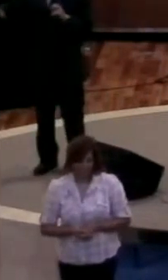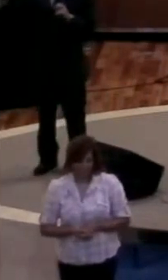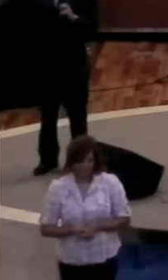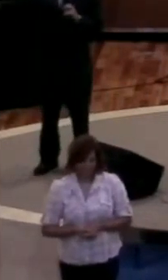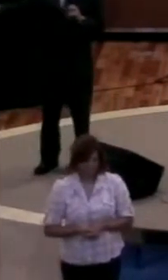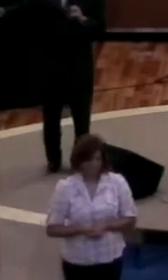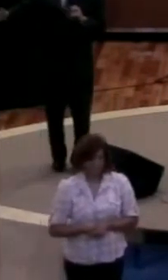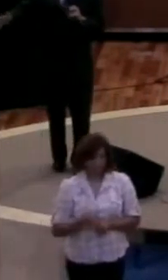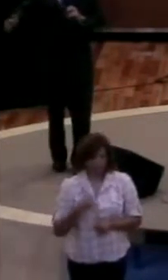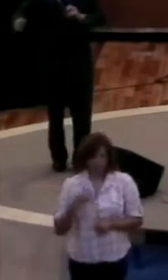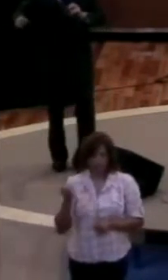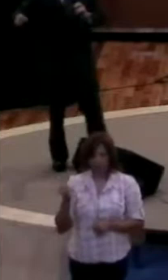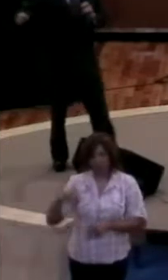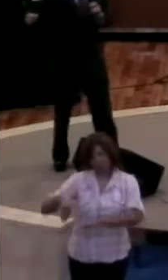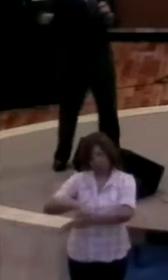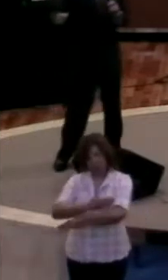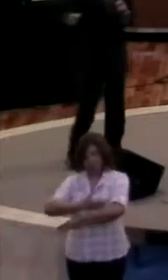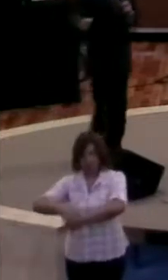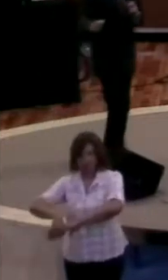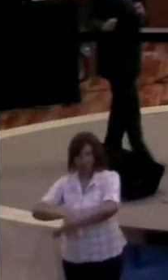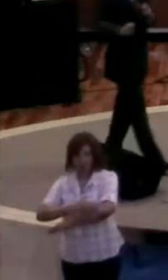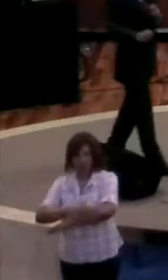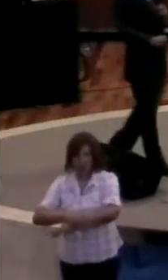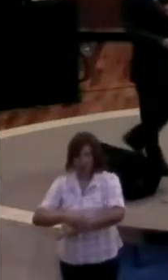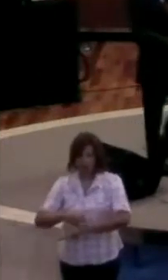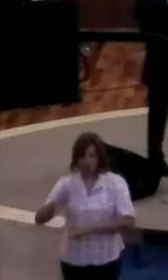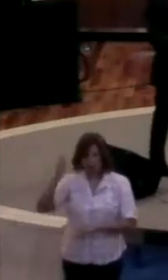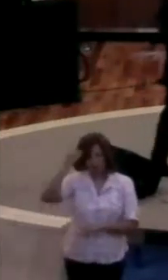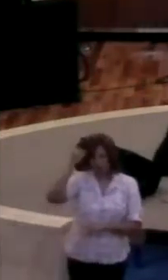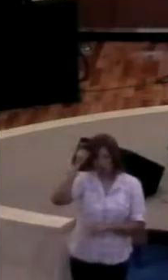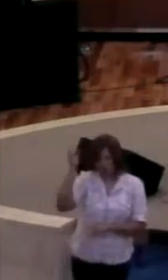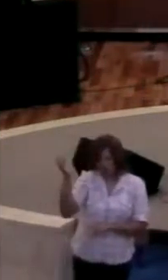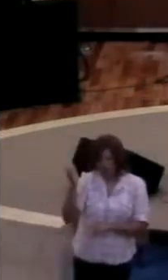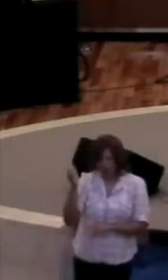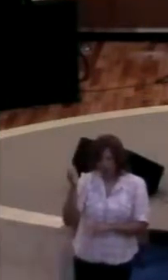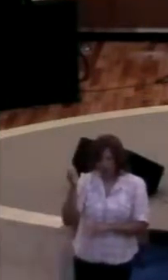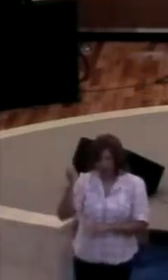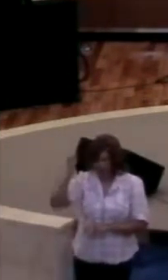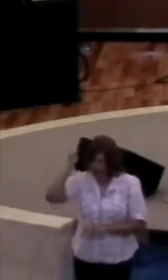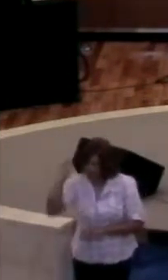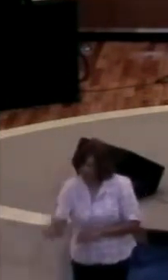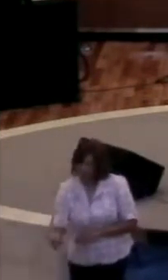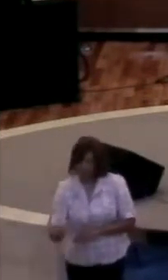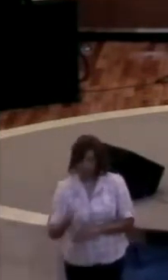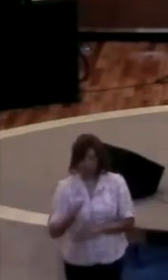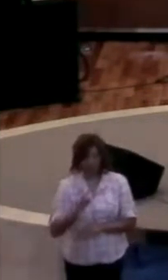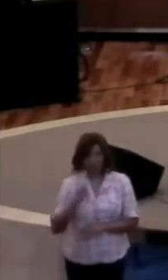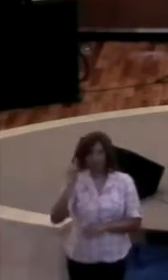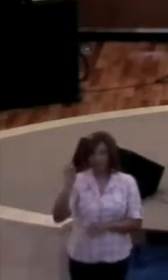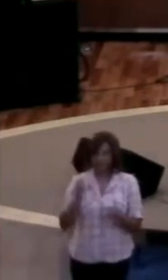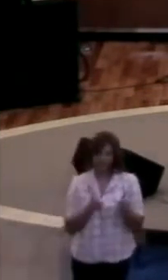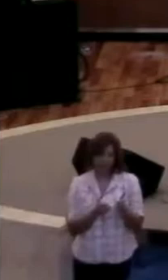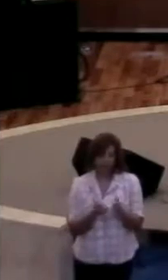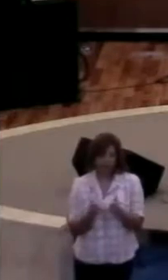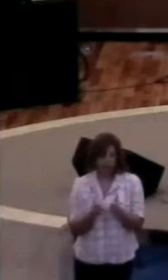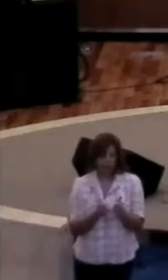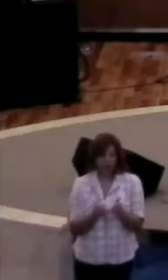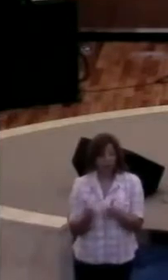Você vai andando pelo meio da rua, aí está lá o demônio querendo fazer alguma coisa com você, contra a sua família, Deus está só no controle,